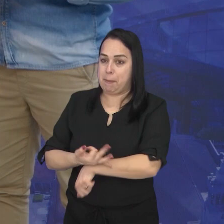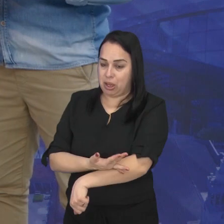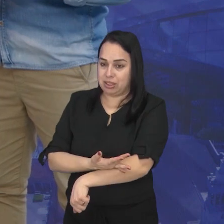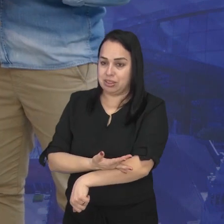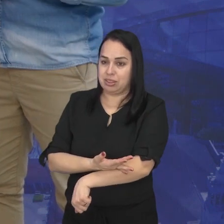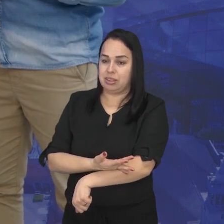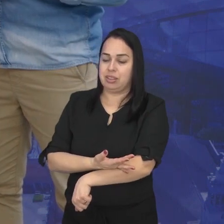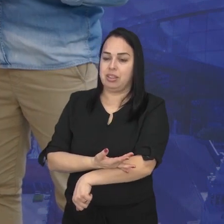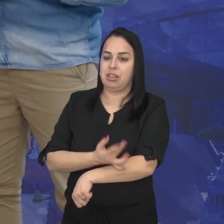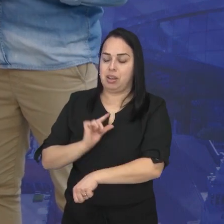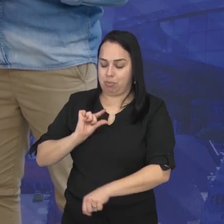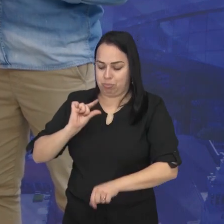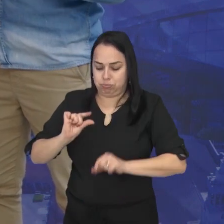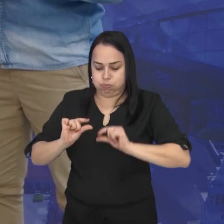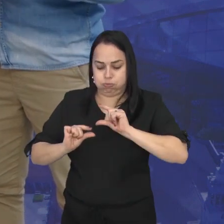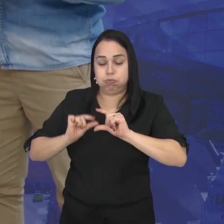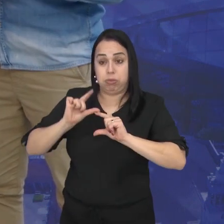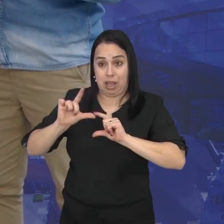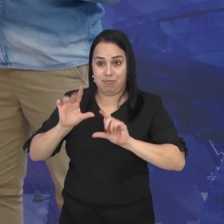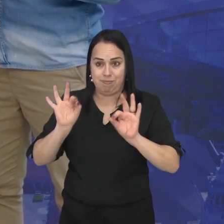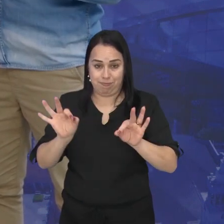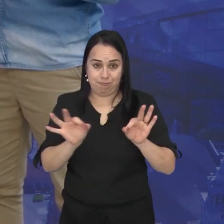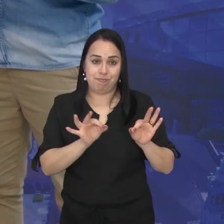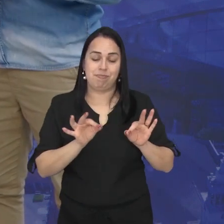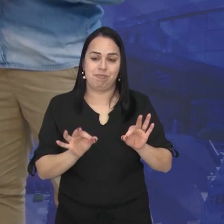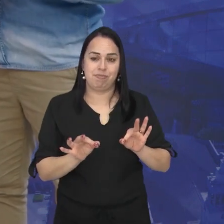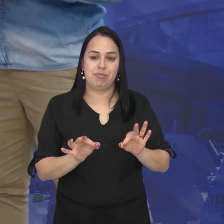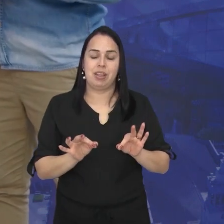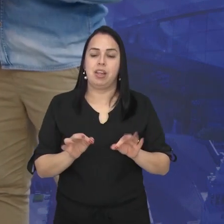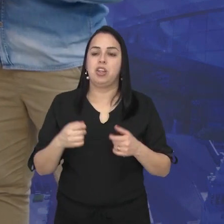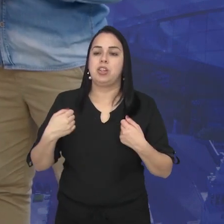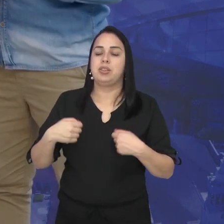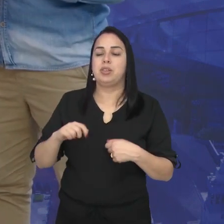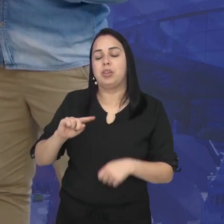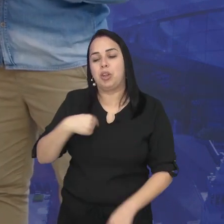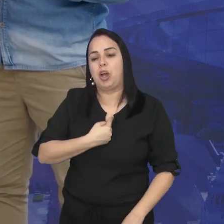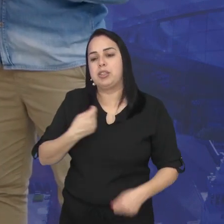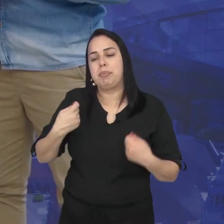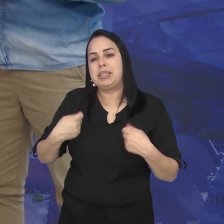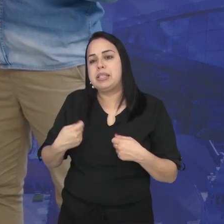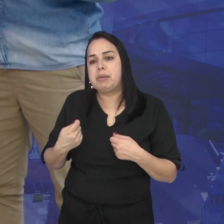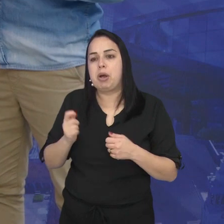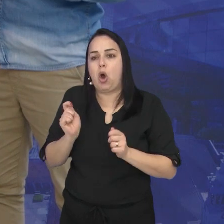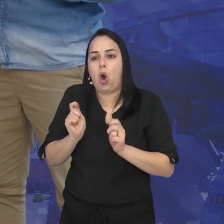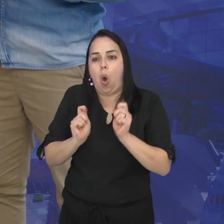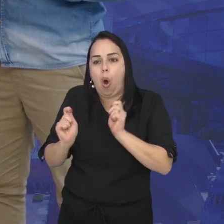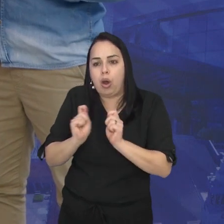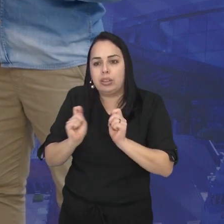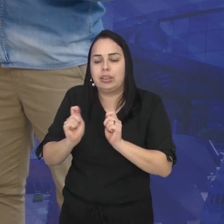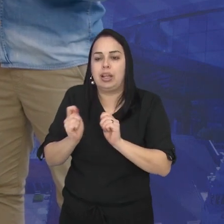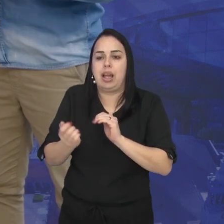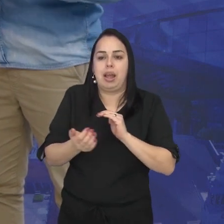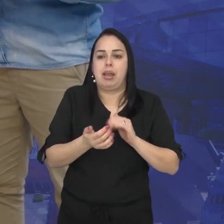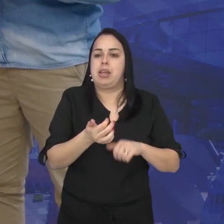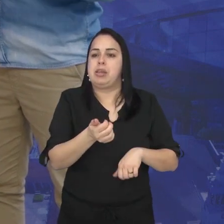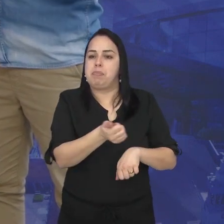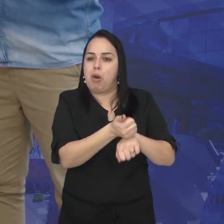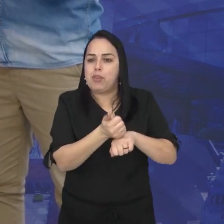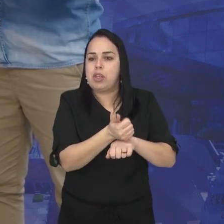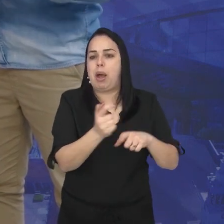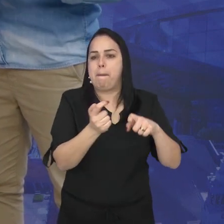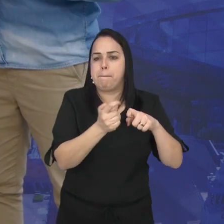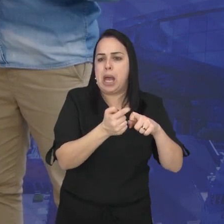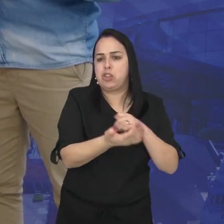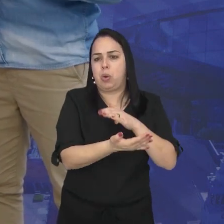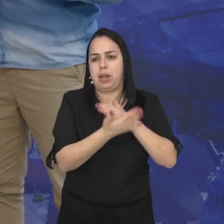saúde emocional, ela é construída aos poucos também, né? A gente precisa lidar com isso,